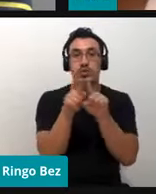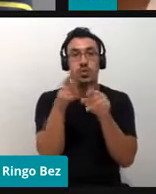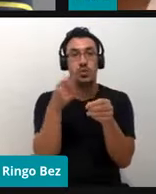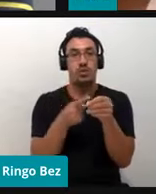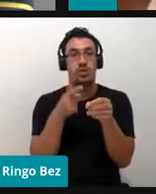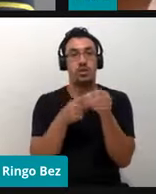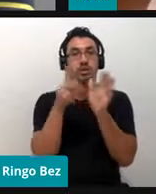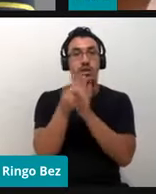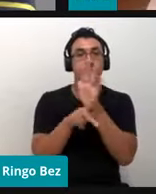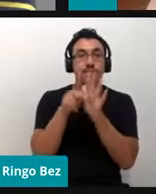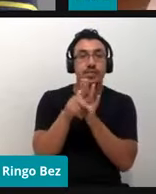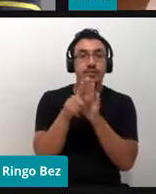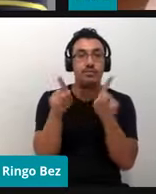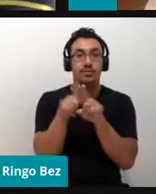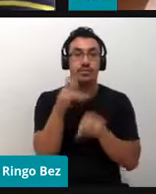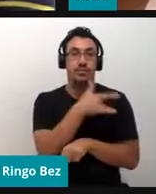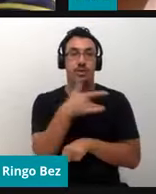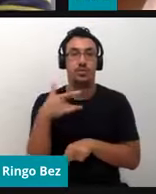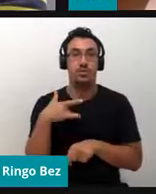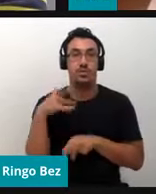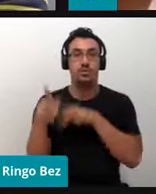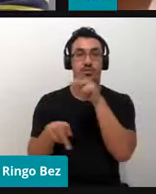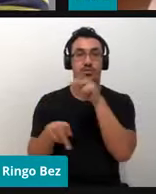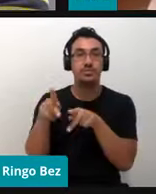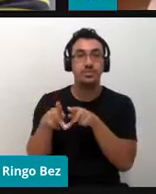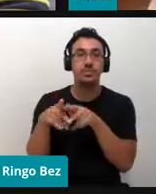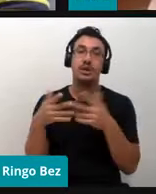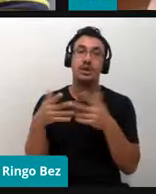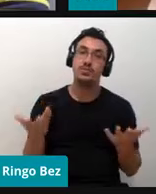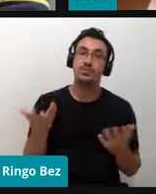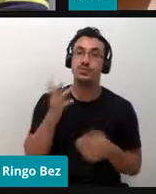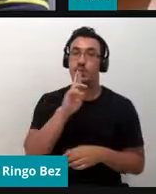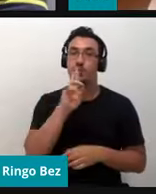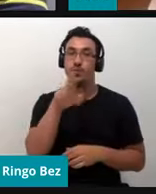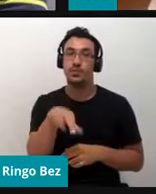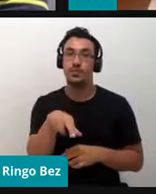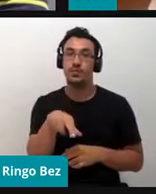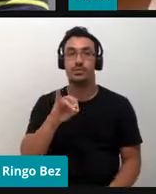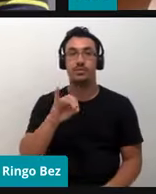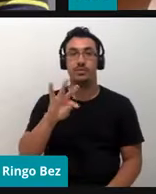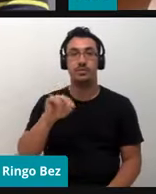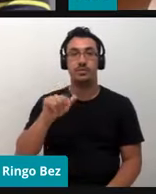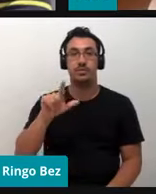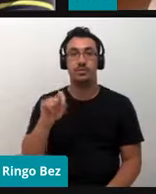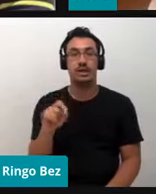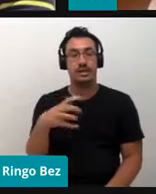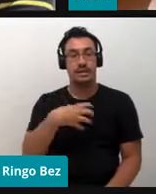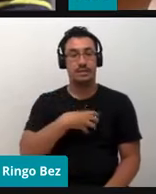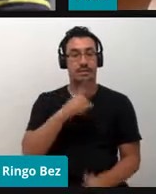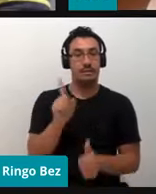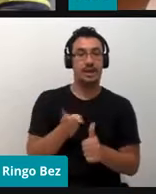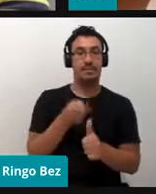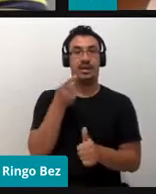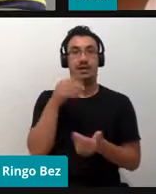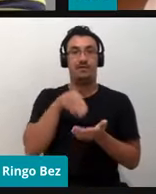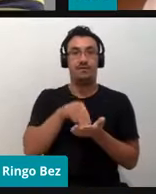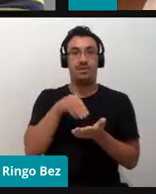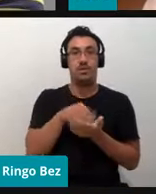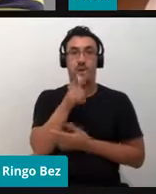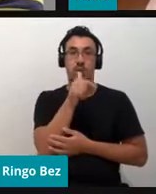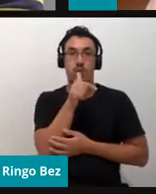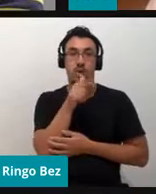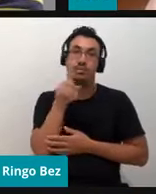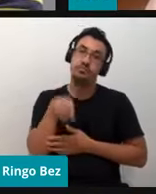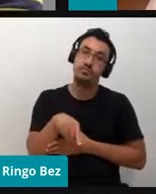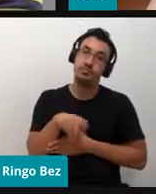e também para a saúde das pessoas. Então, respondendo a pergunta aqui do Ítalo, quem sentiria primeiro a escassez hídrica? Bem,